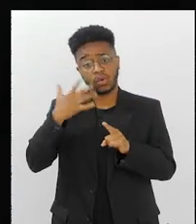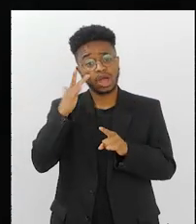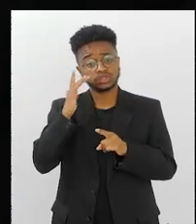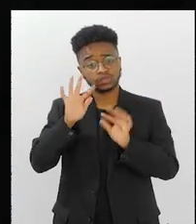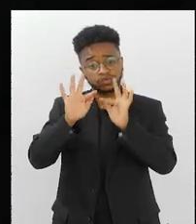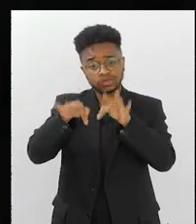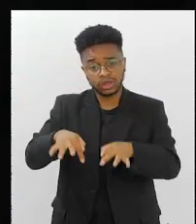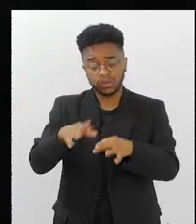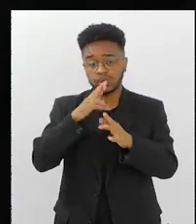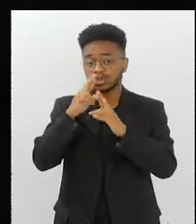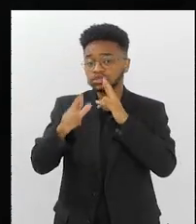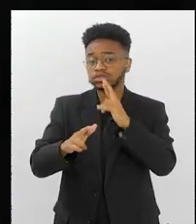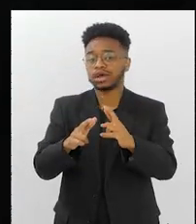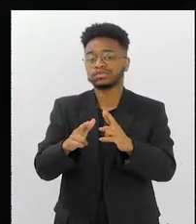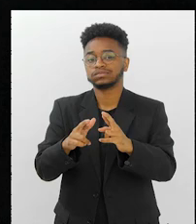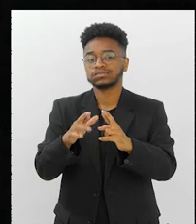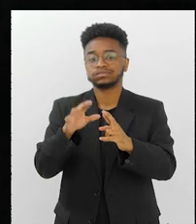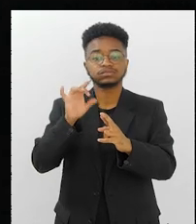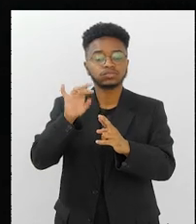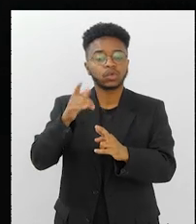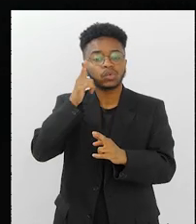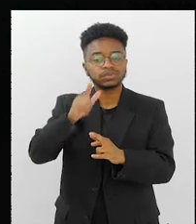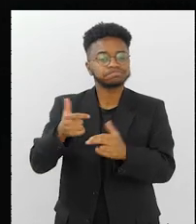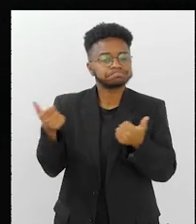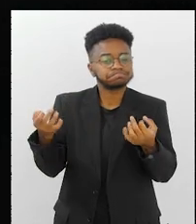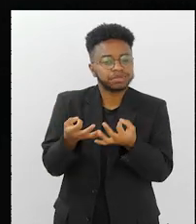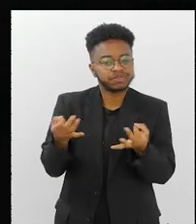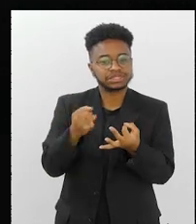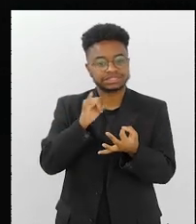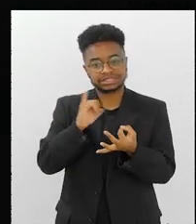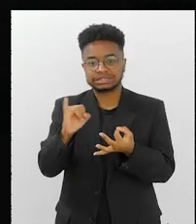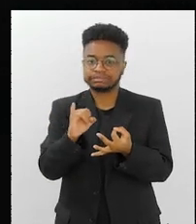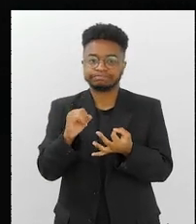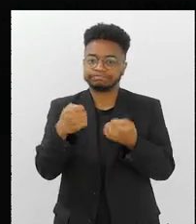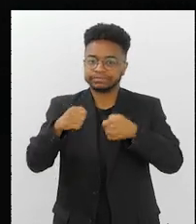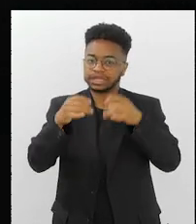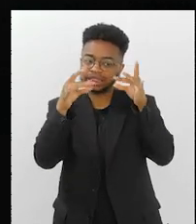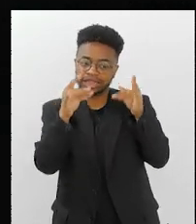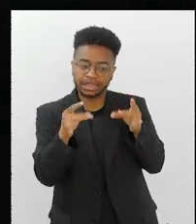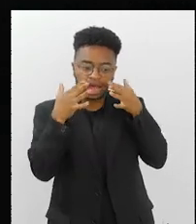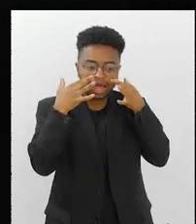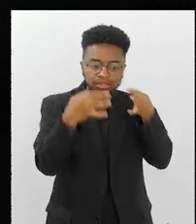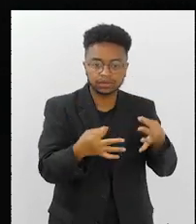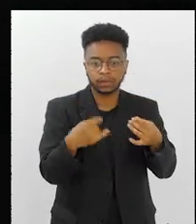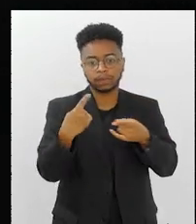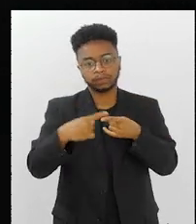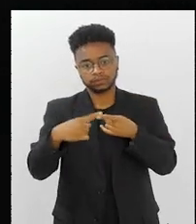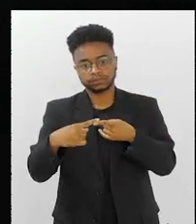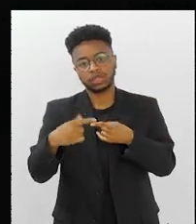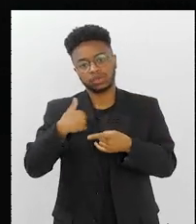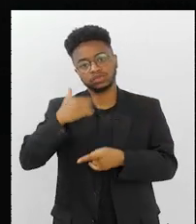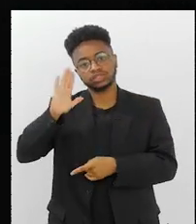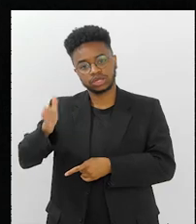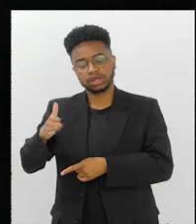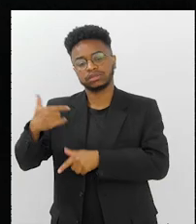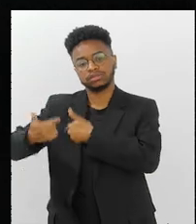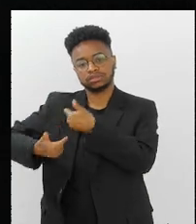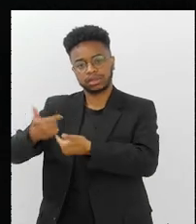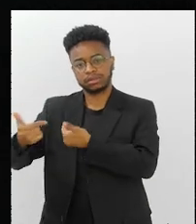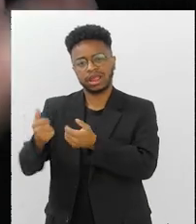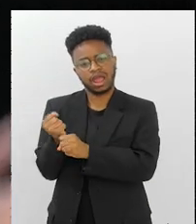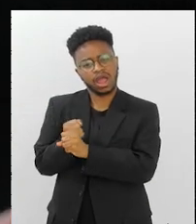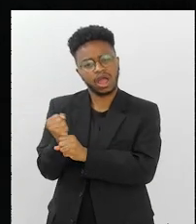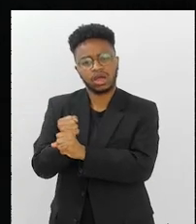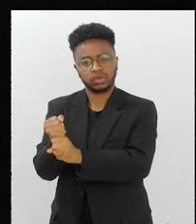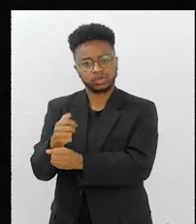final o resultado ele só vai ser com êxito se a gente tivesse esse perfeccionismo né É como eu passei pelos dois lados fui